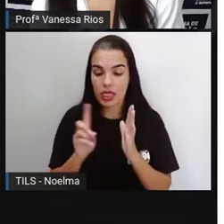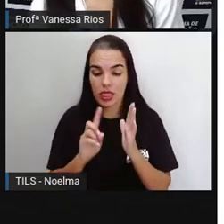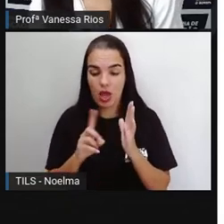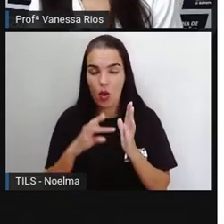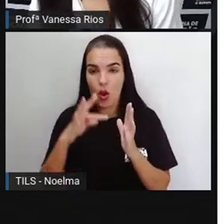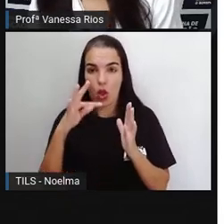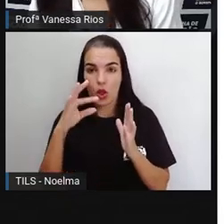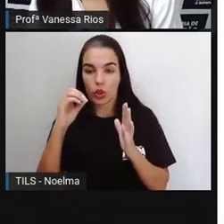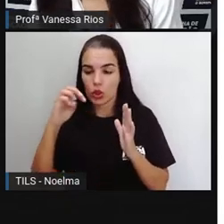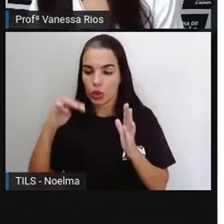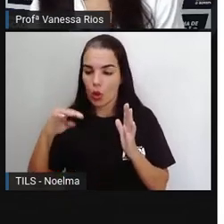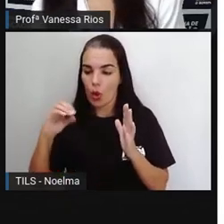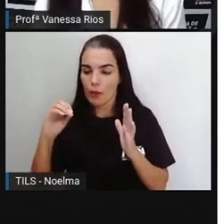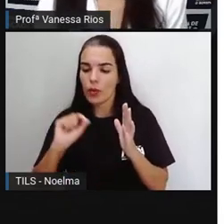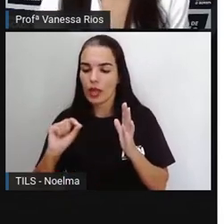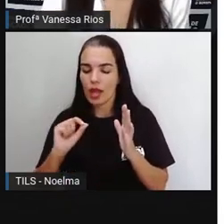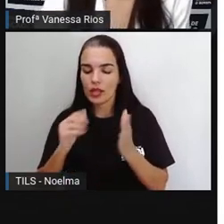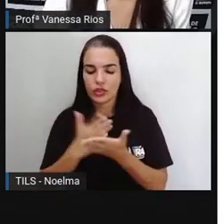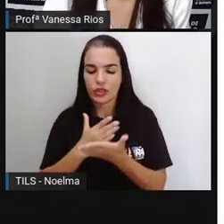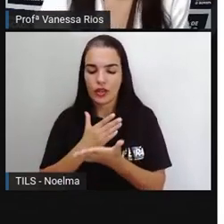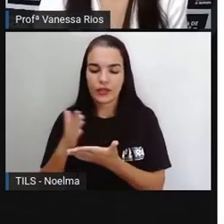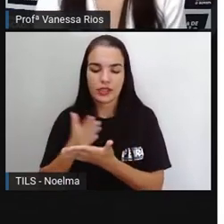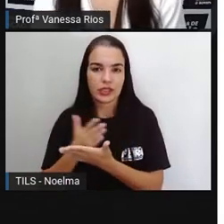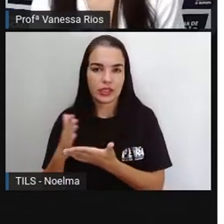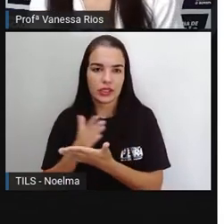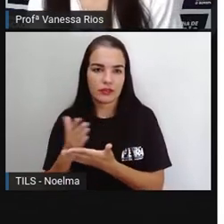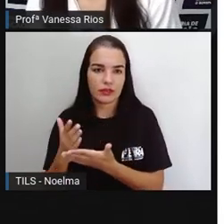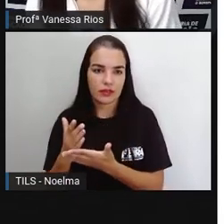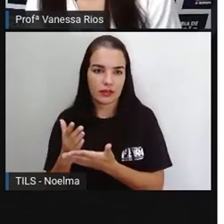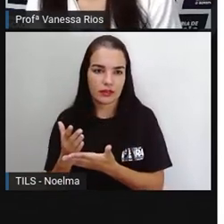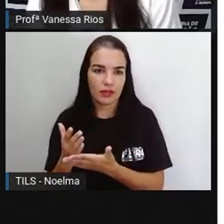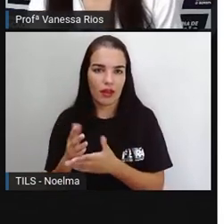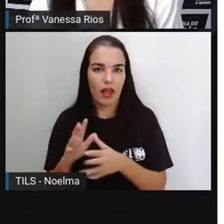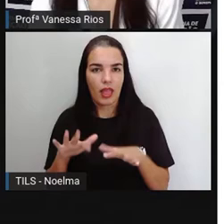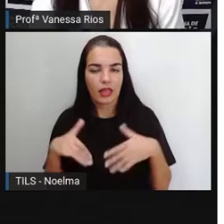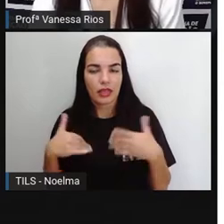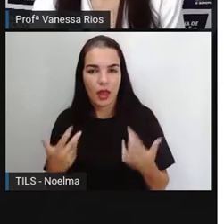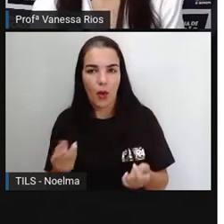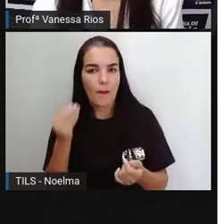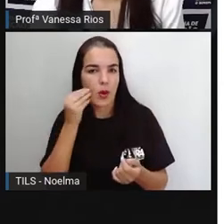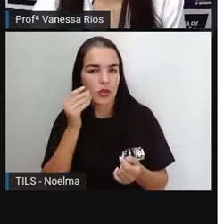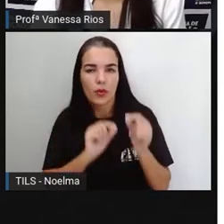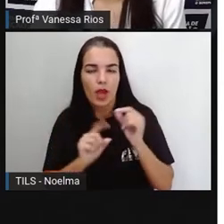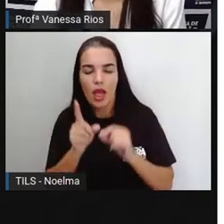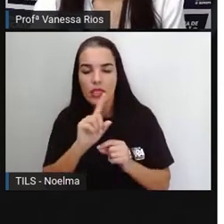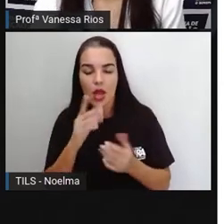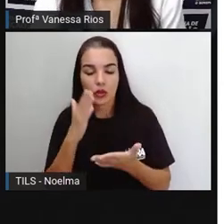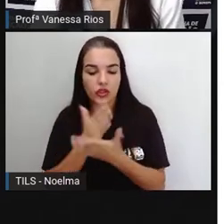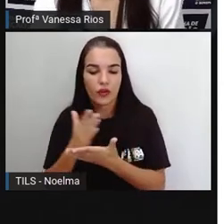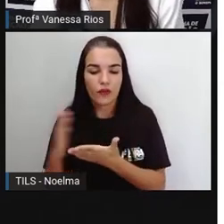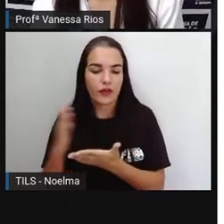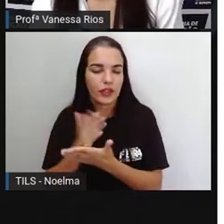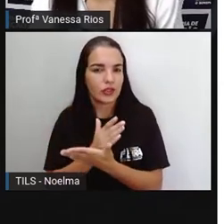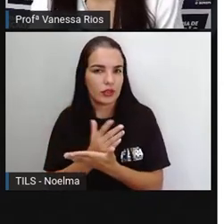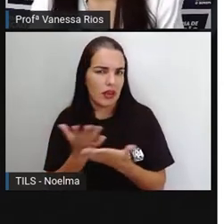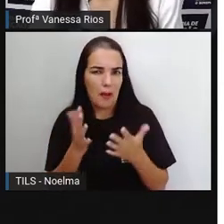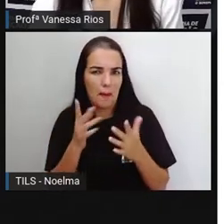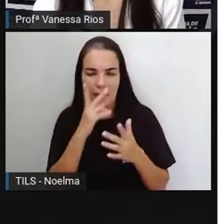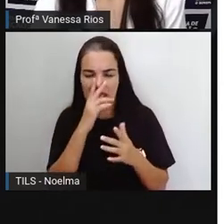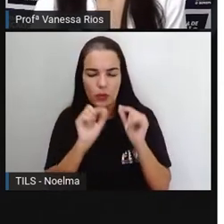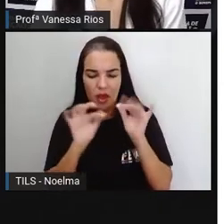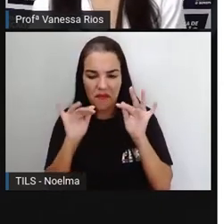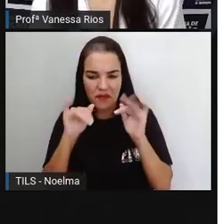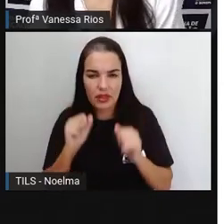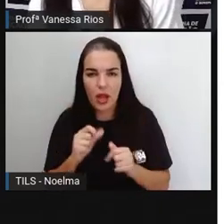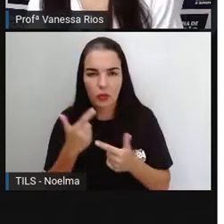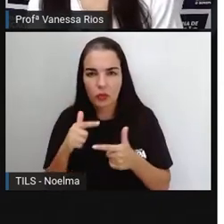significa divisível. Então seria não divisível, como se o átomo fosse uma partícula final.